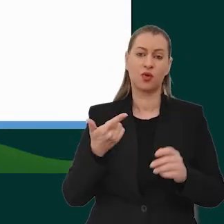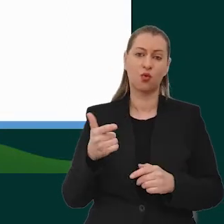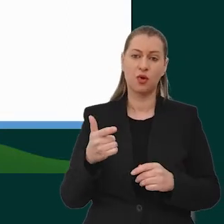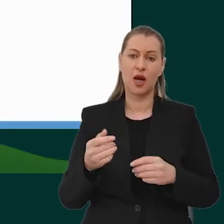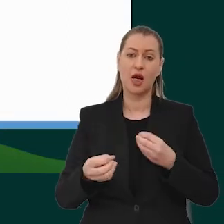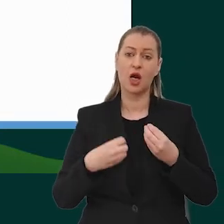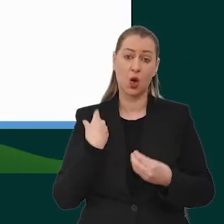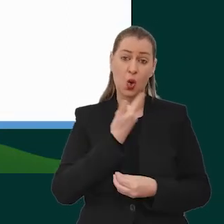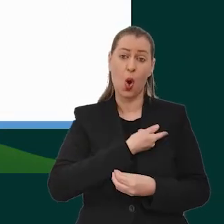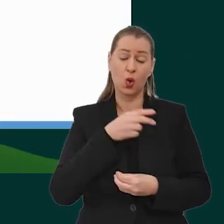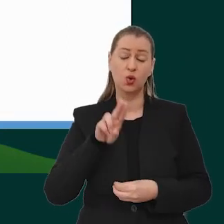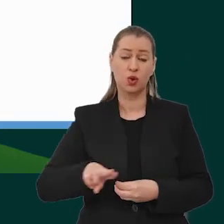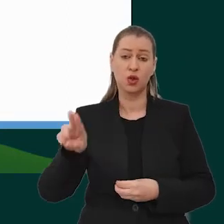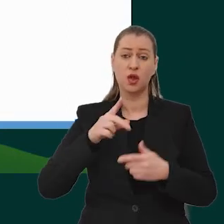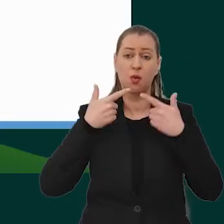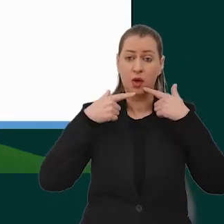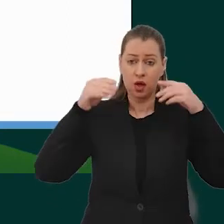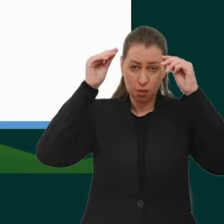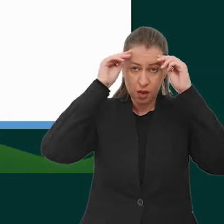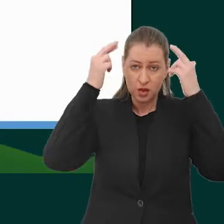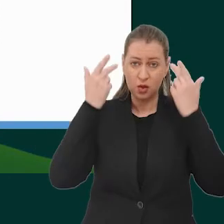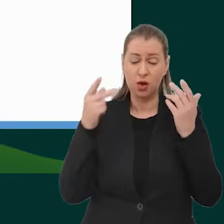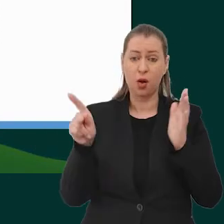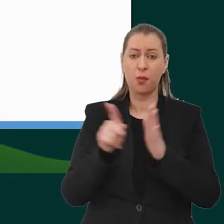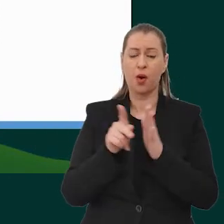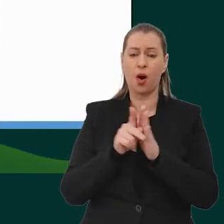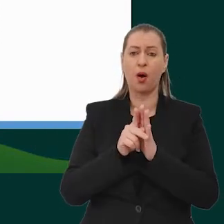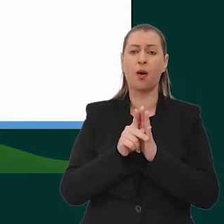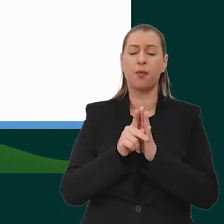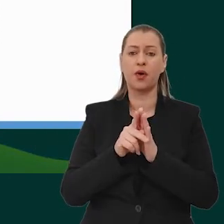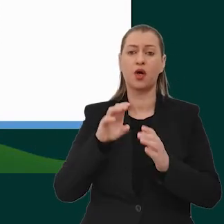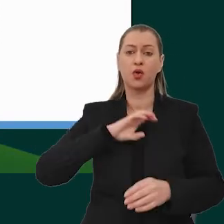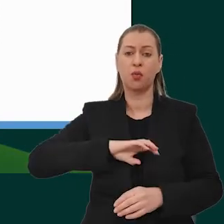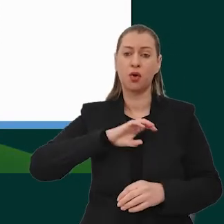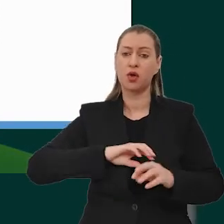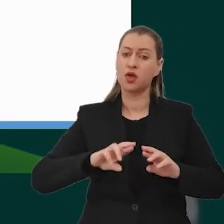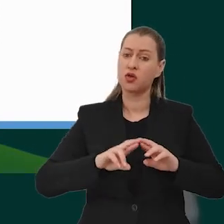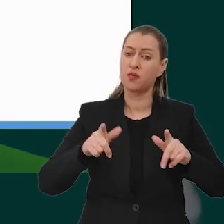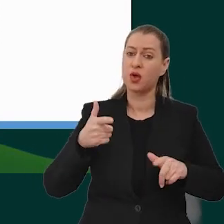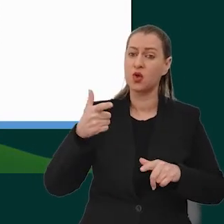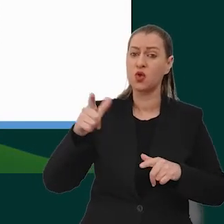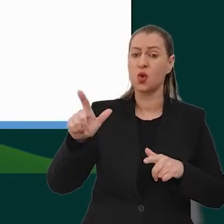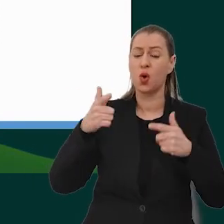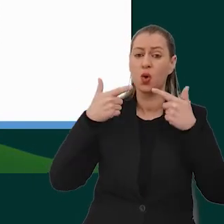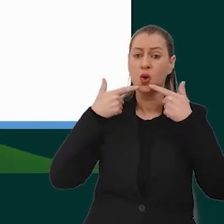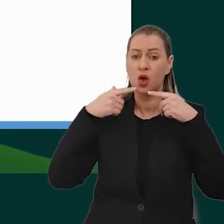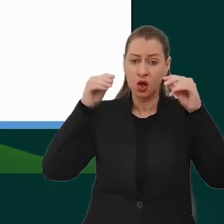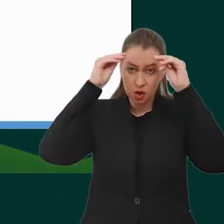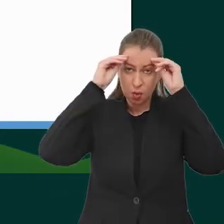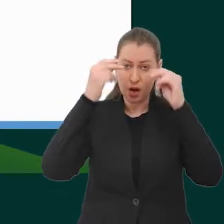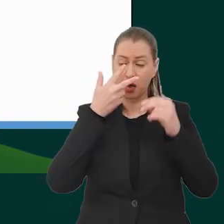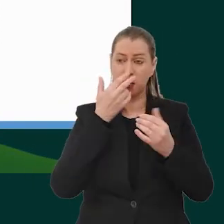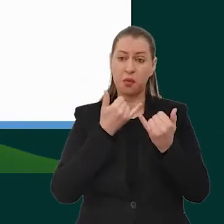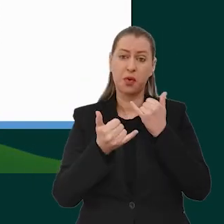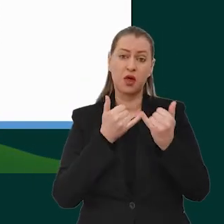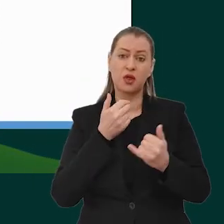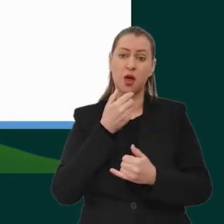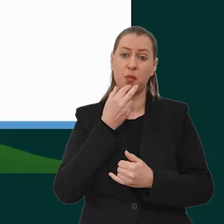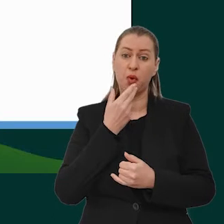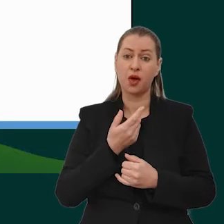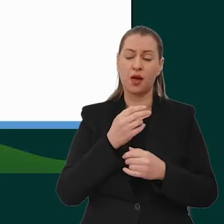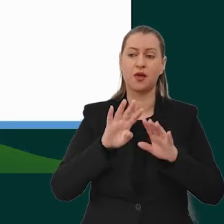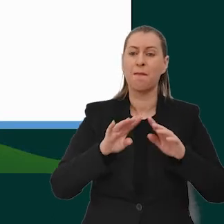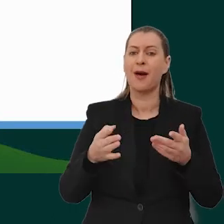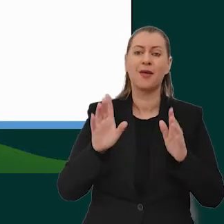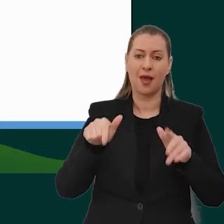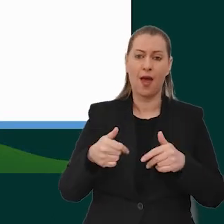do português, né? Diferente com outras linguagens, digamos inglês, mas ainda assim uma linguagem natural. Então, como a